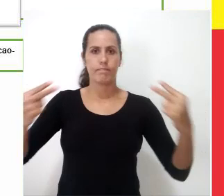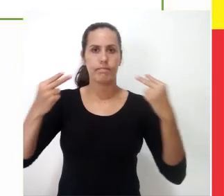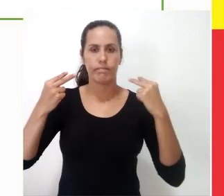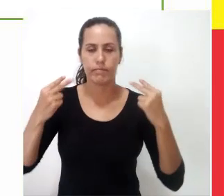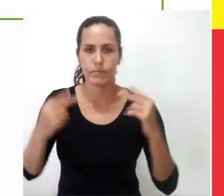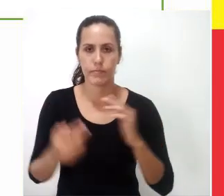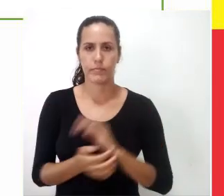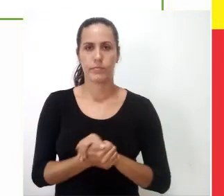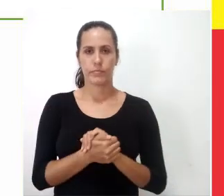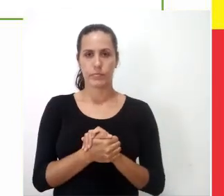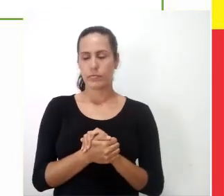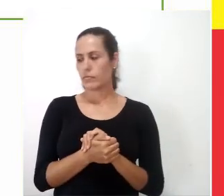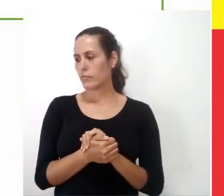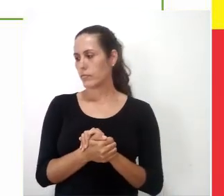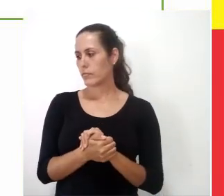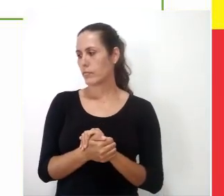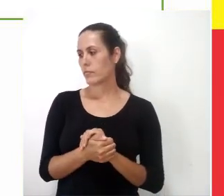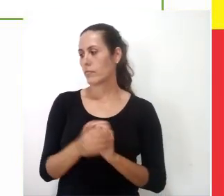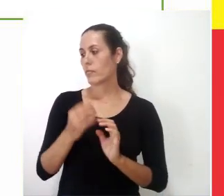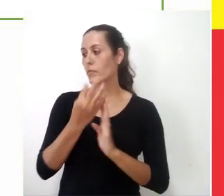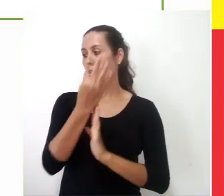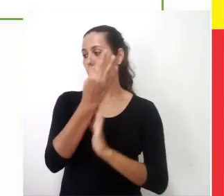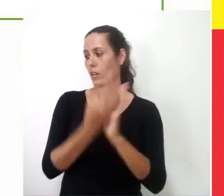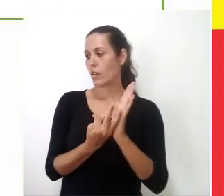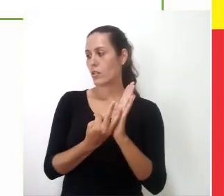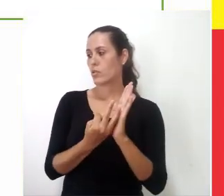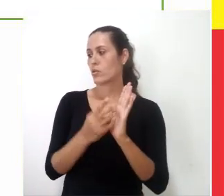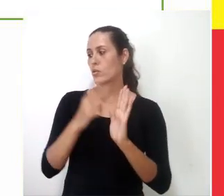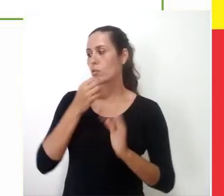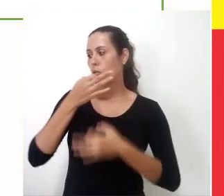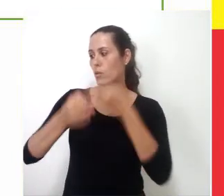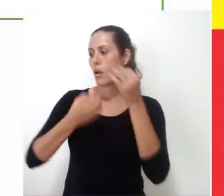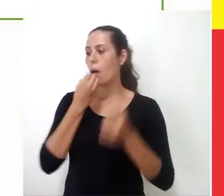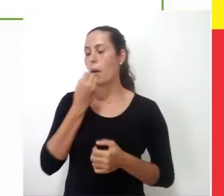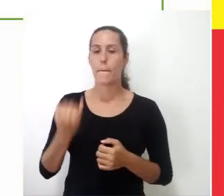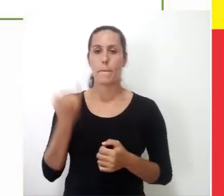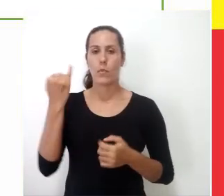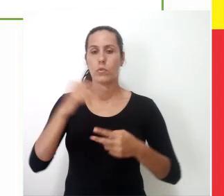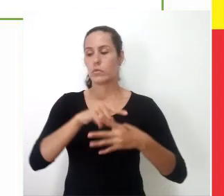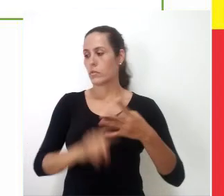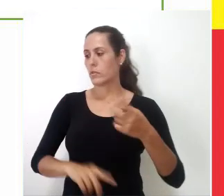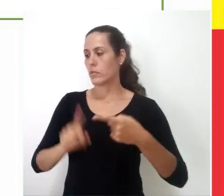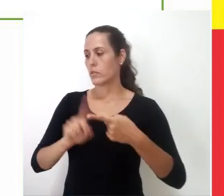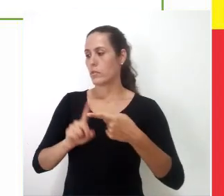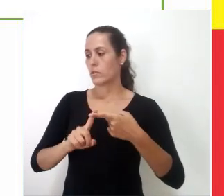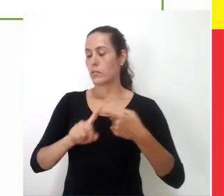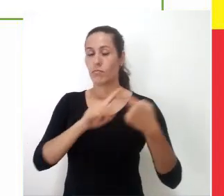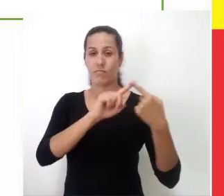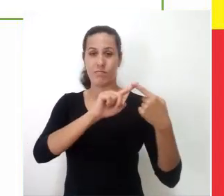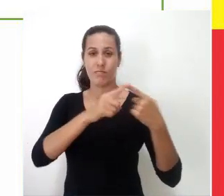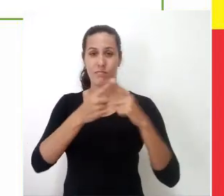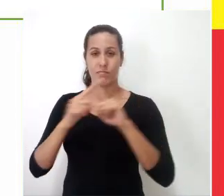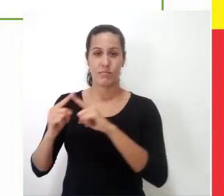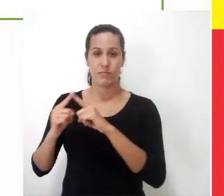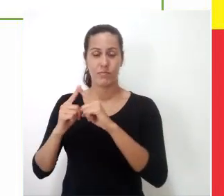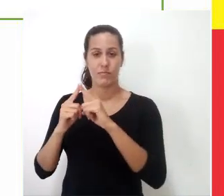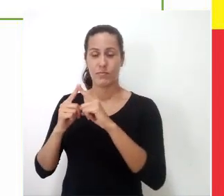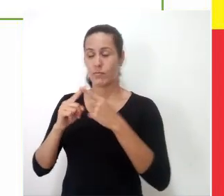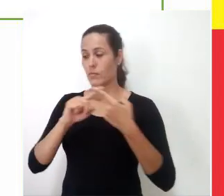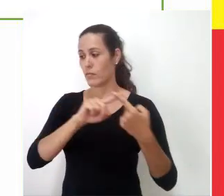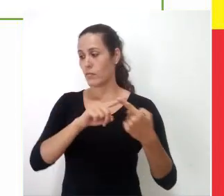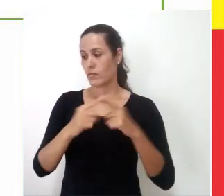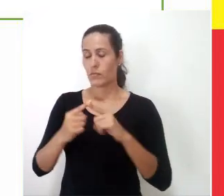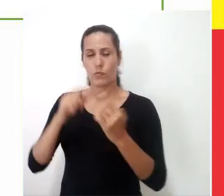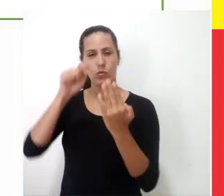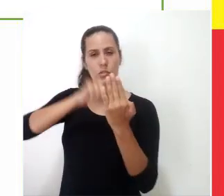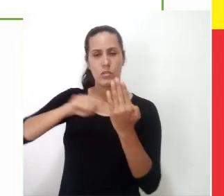aqui. Um bom texto argumentativo inclui 4 pontos. Eu coloquei clareza de ideias, ser claro. Isso